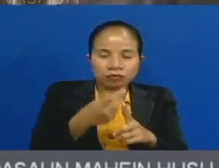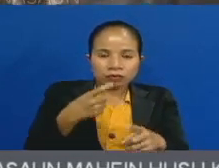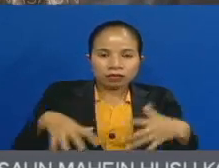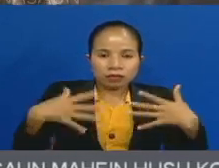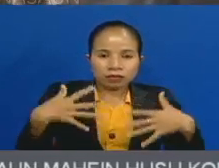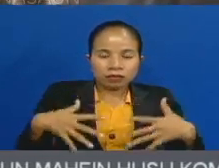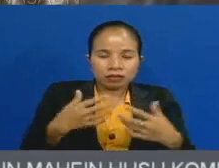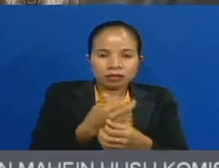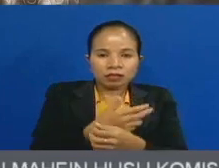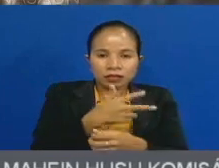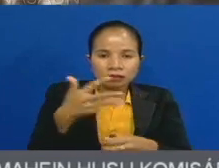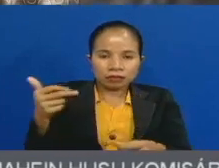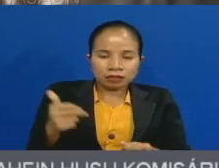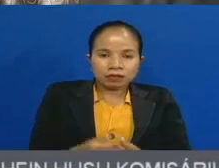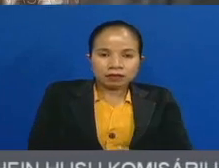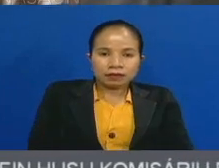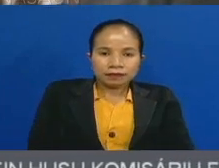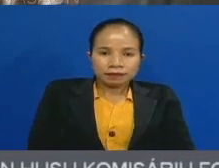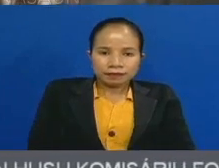invasor Indonésia.